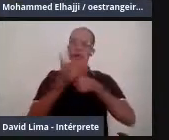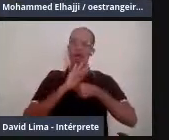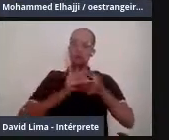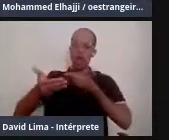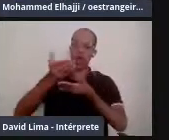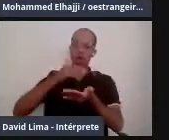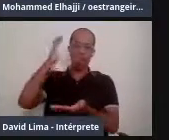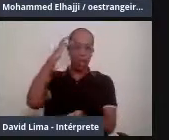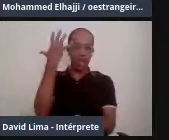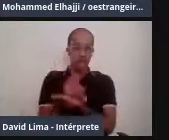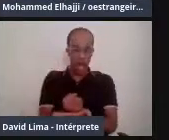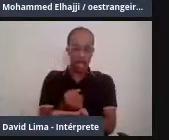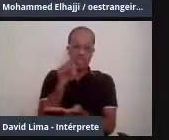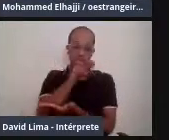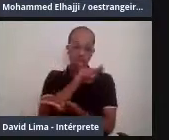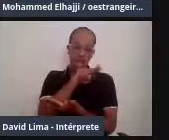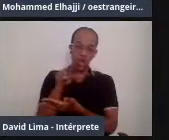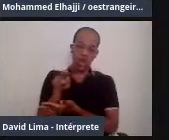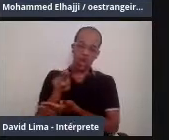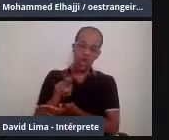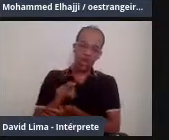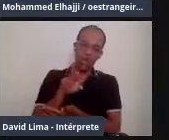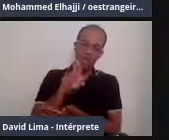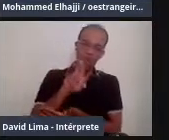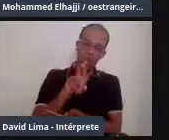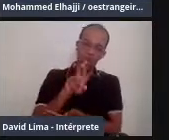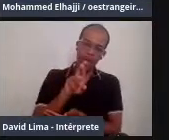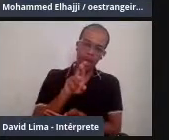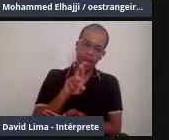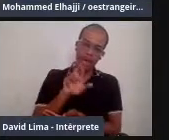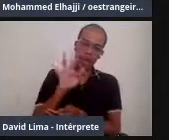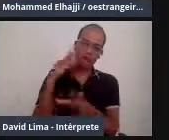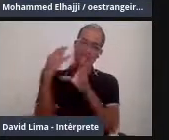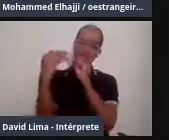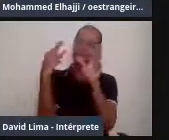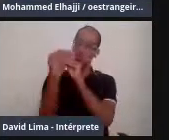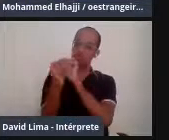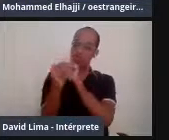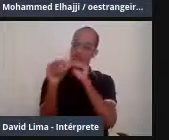podcast que se chama Refúgio em Pauta. Próximo.